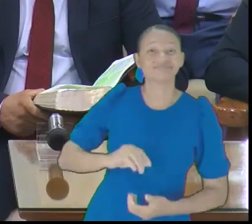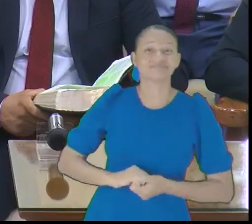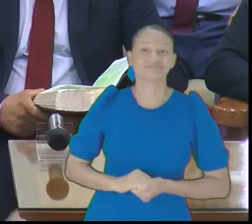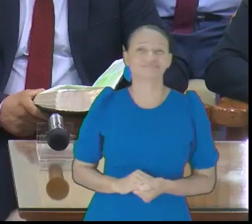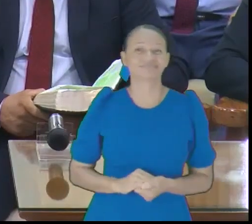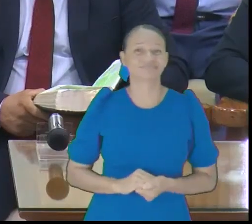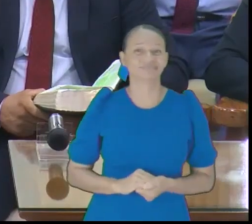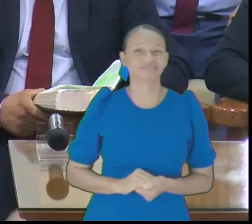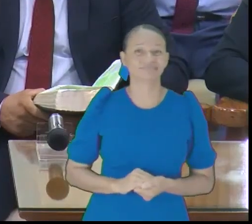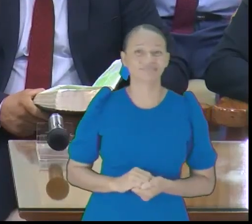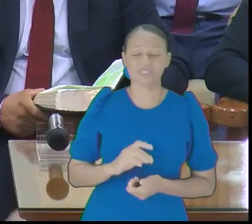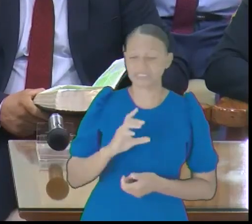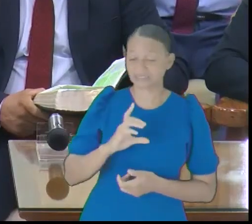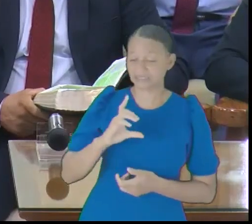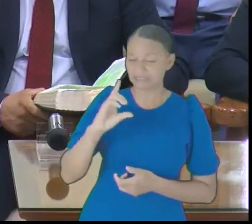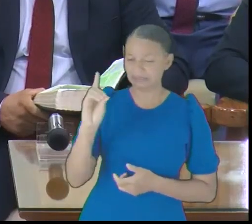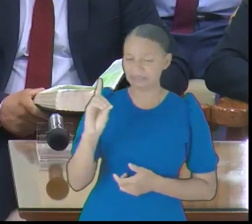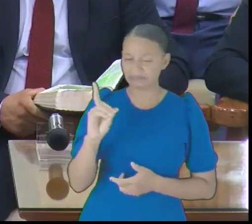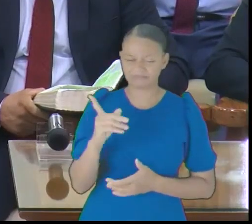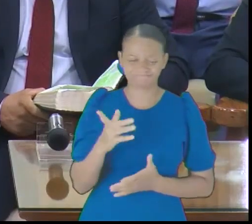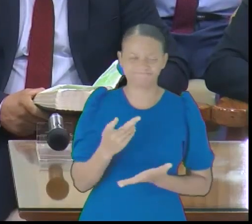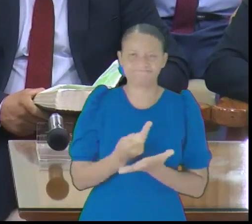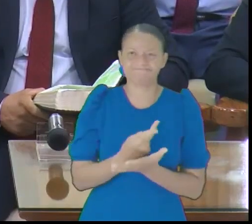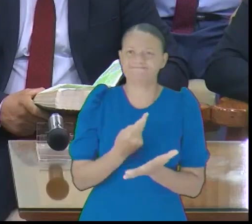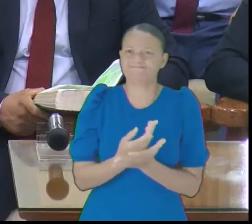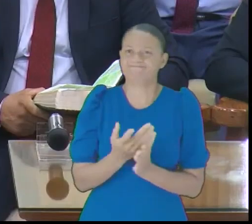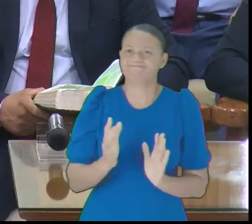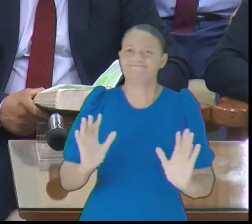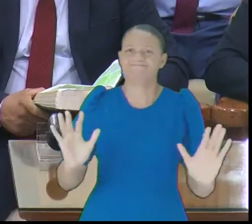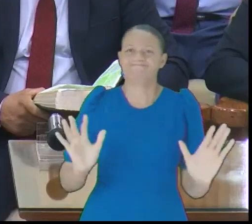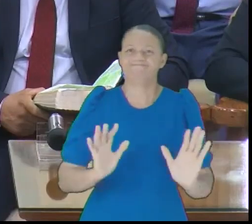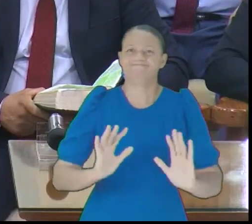E Deus não podia falhar neste acordo.